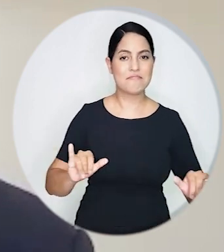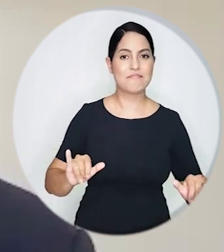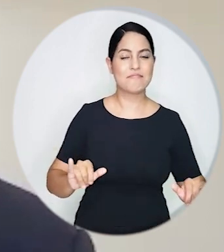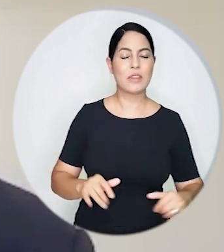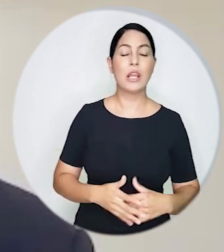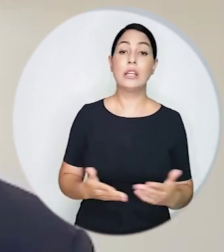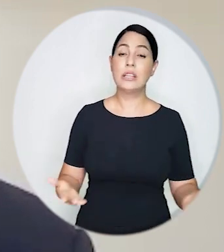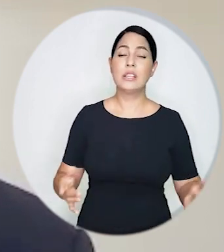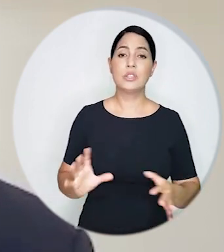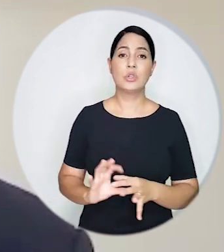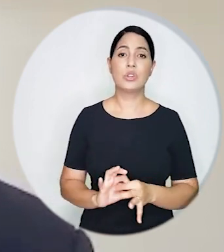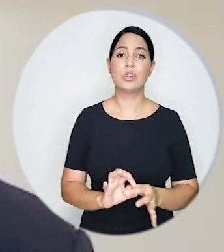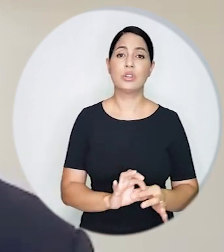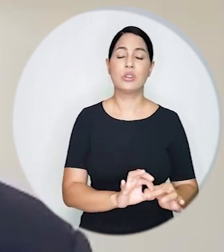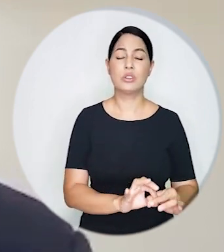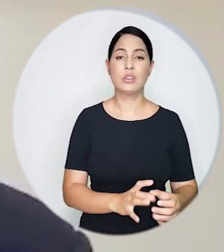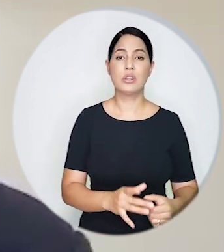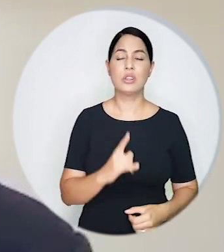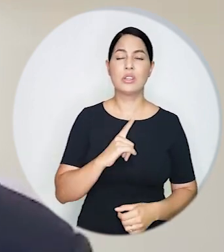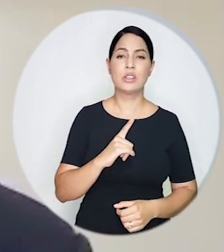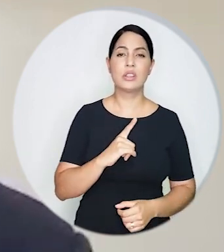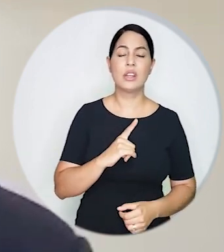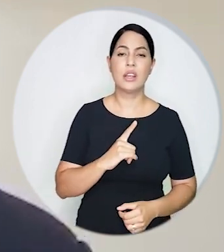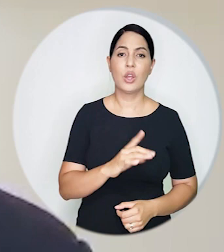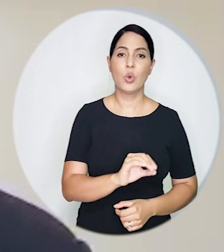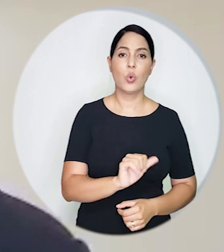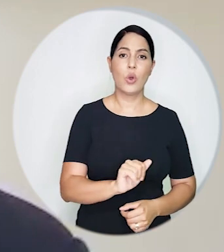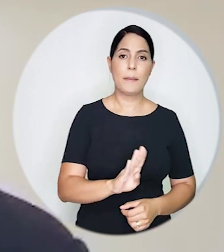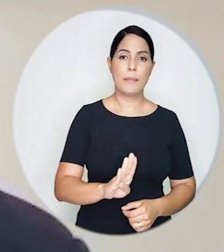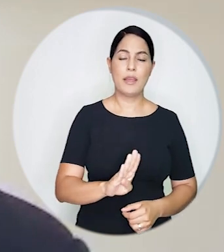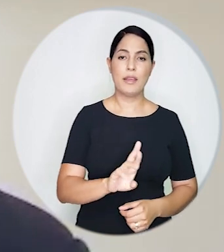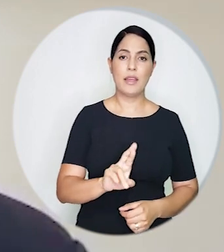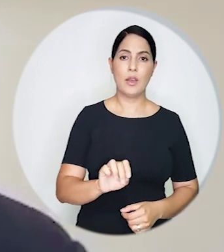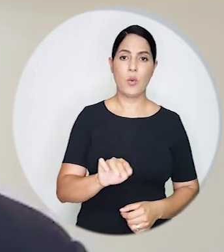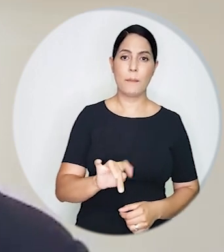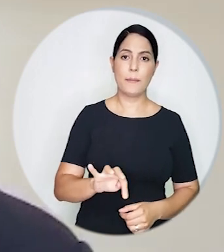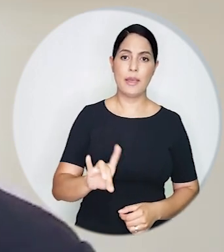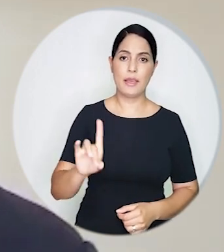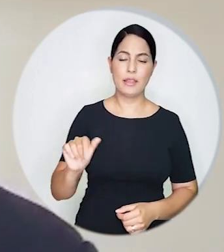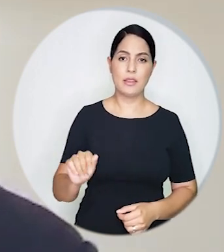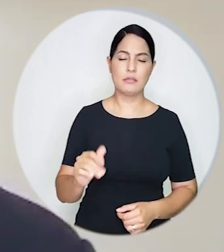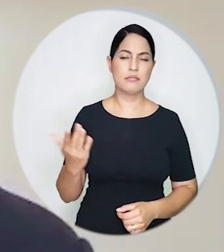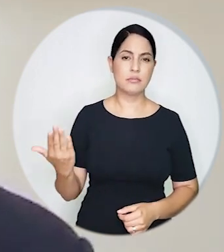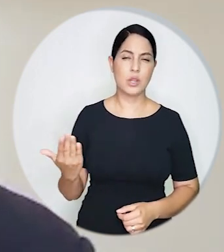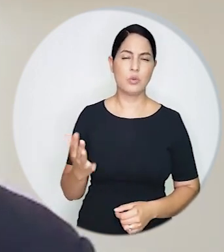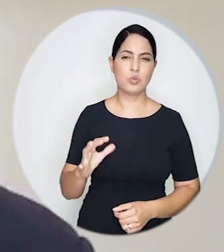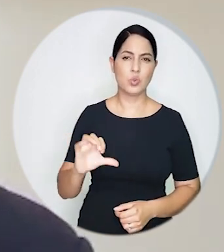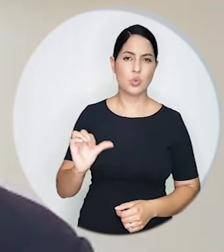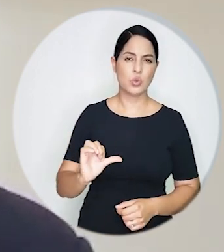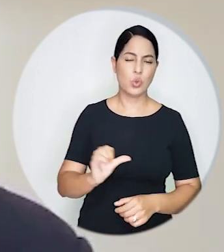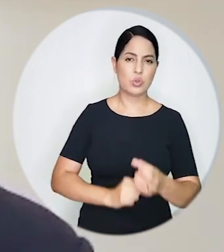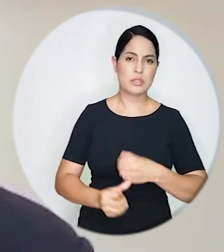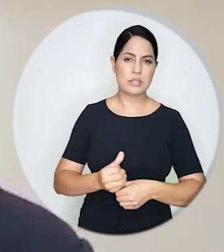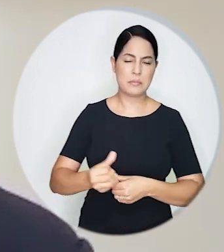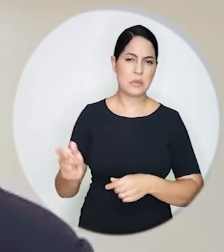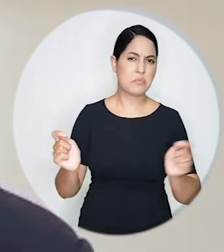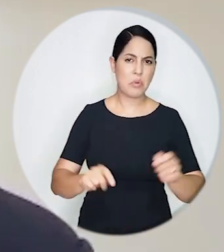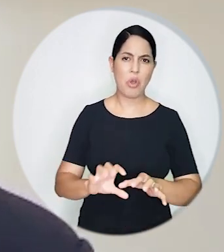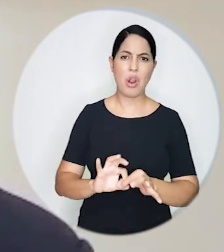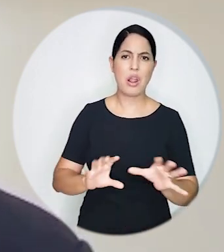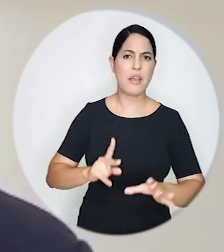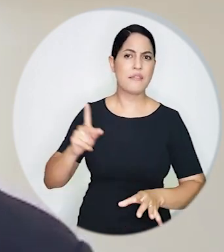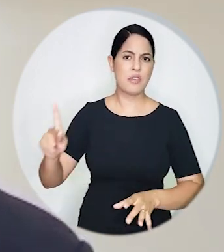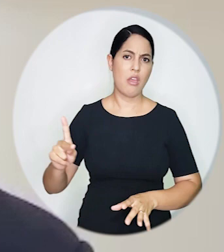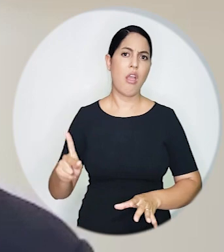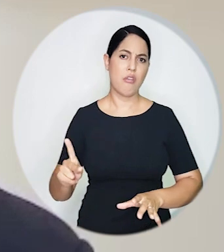período, o último ano da graduação, o candidato já pode fazer o exame. Se o candidato fizer e aí fazer